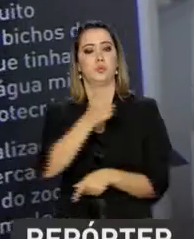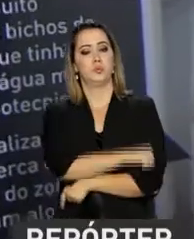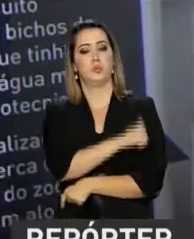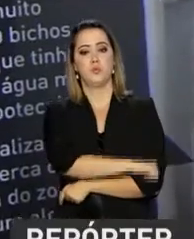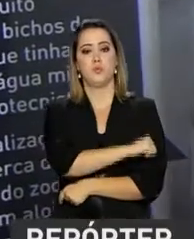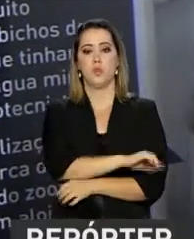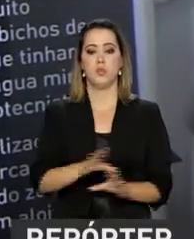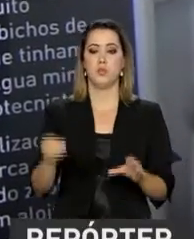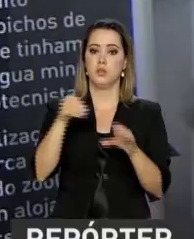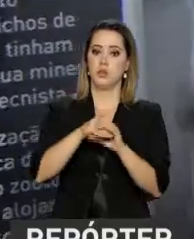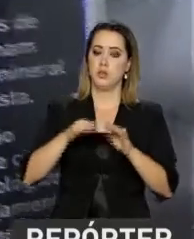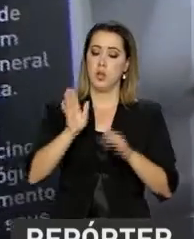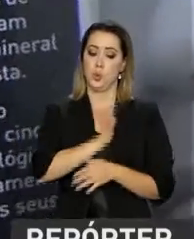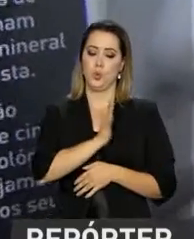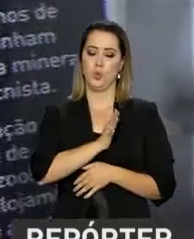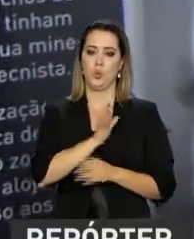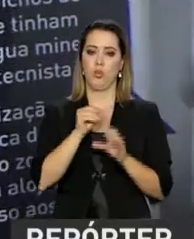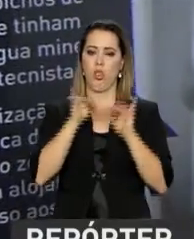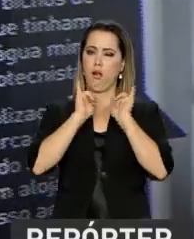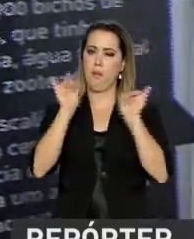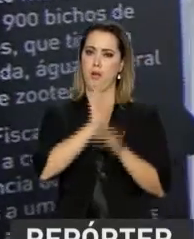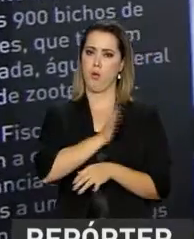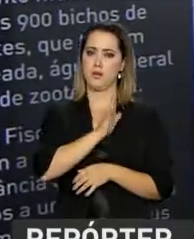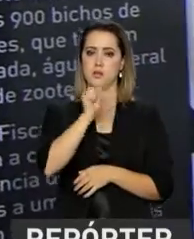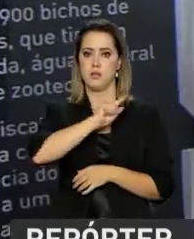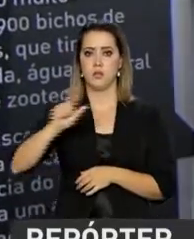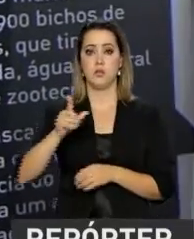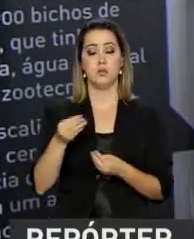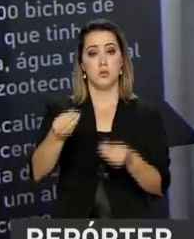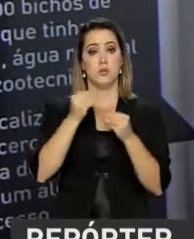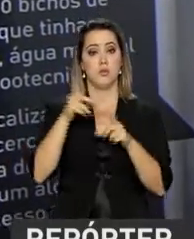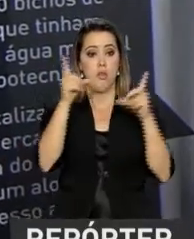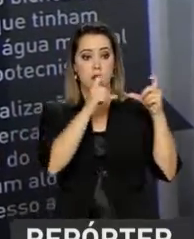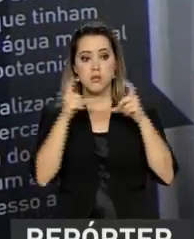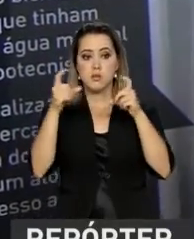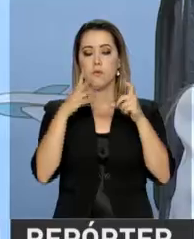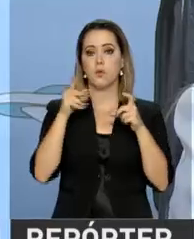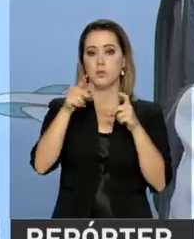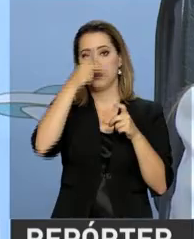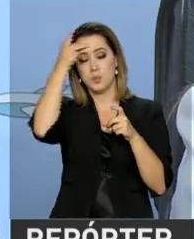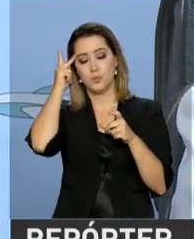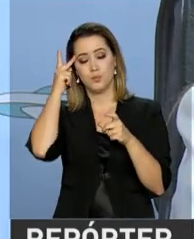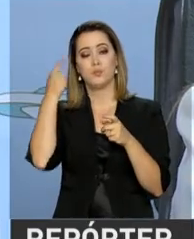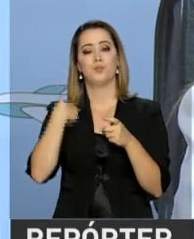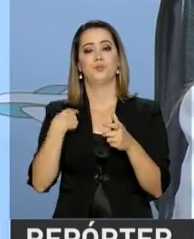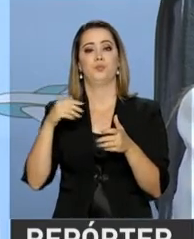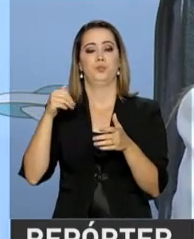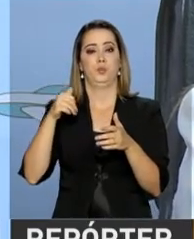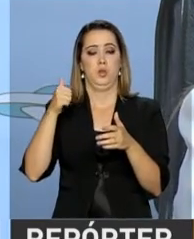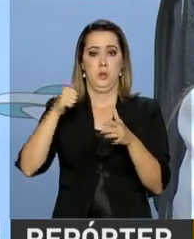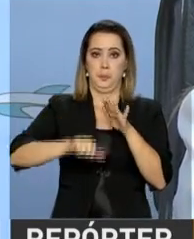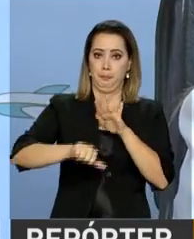coração azul e traz imagens e relatos de vítimas de todo tipo de exploração nós temos